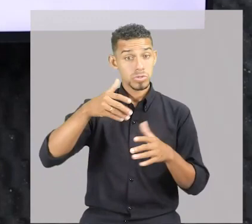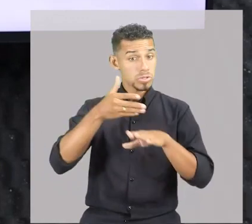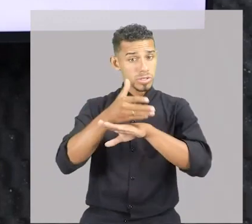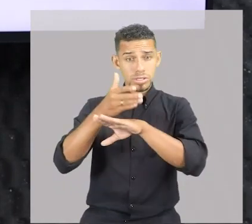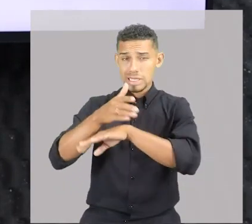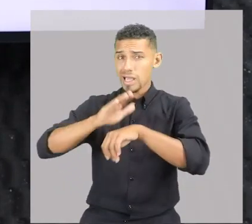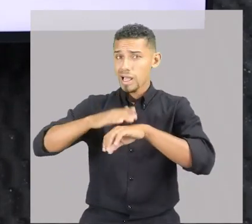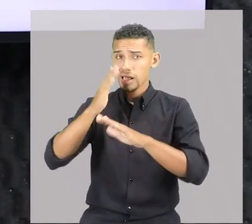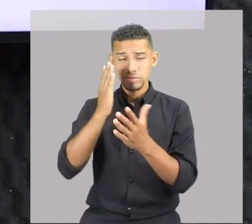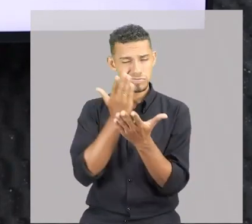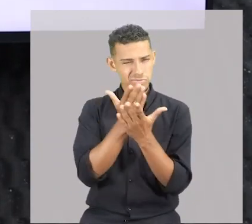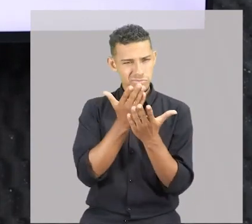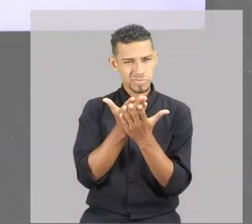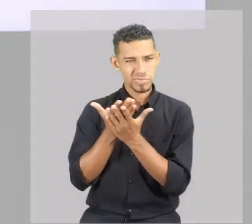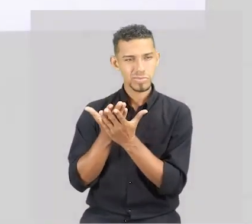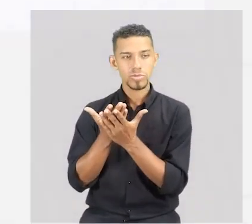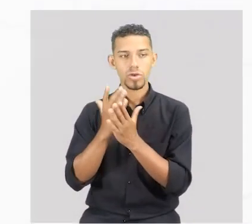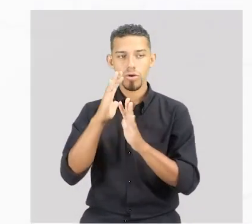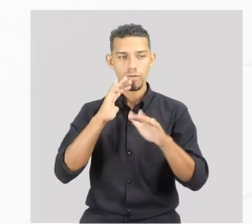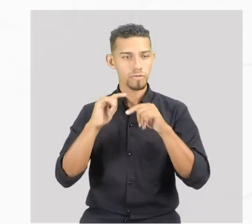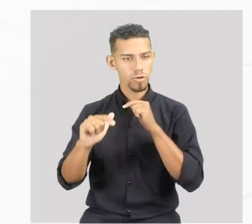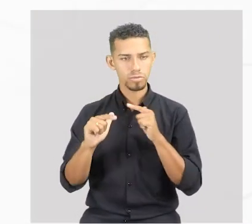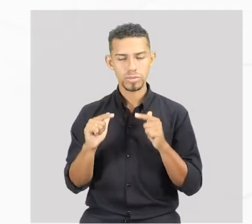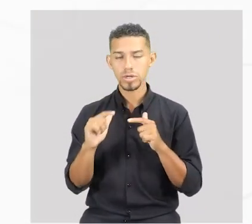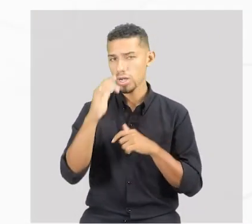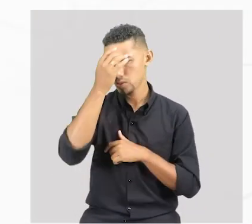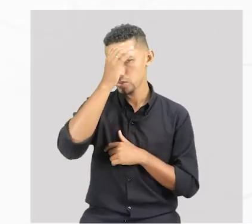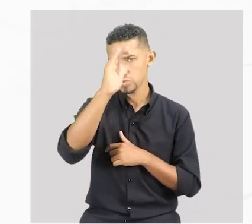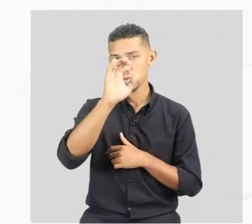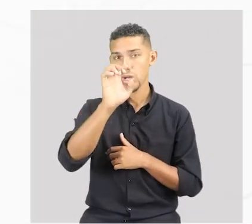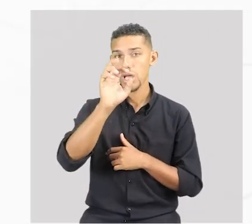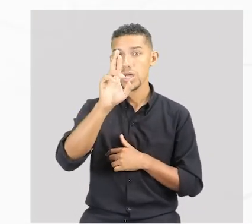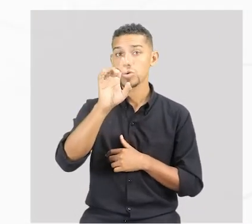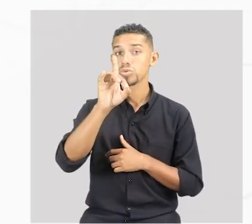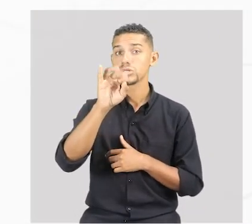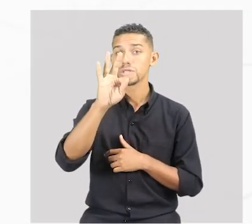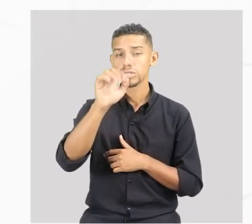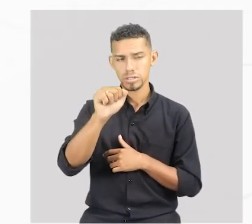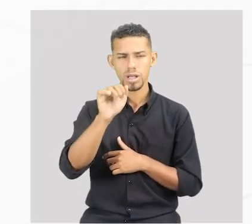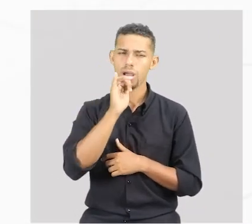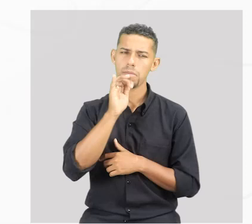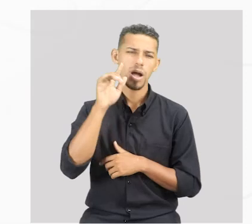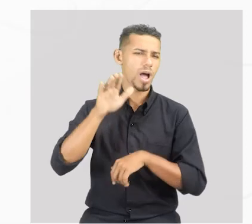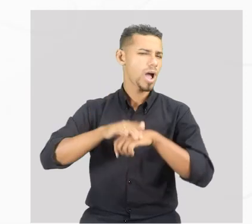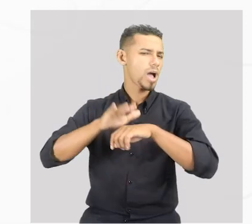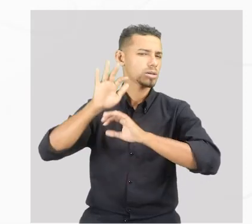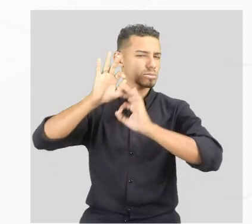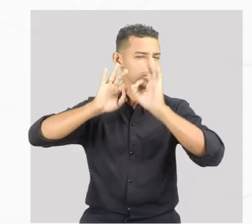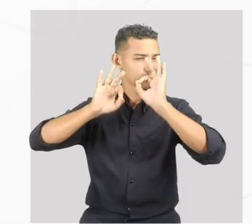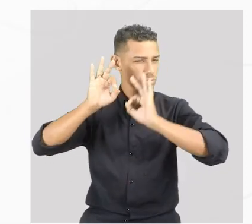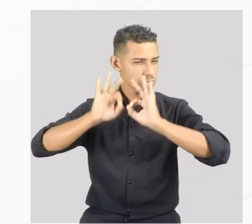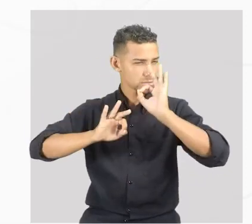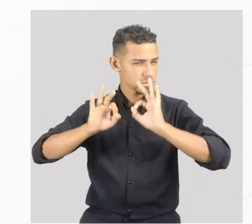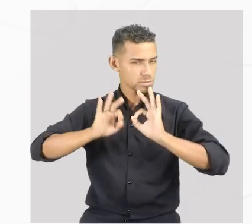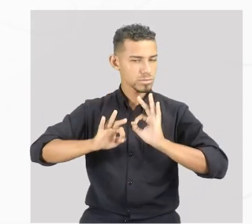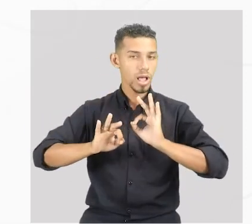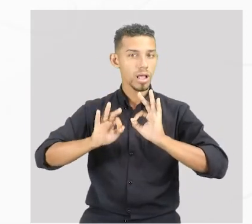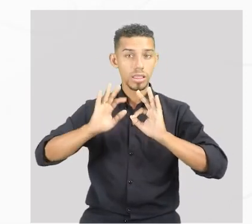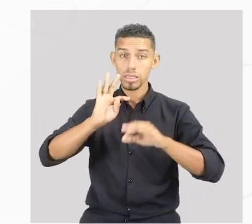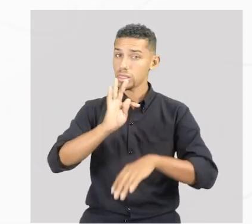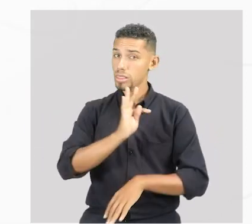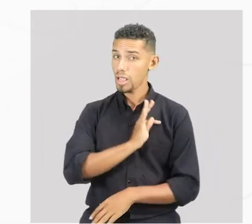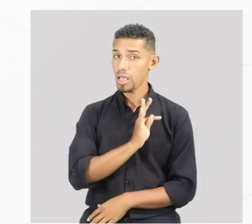ao estudo formal, a cultura erudita tende a ser um tipo de cultura mais elaborada, do ponto de vista